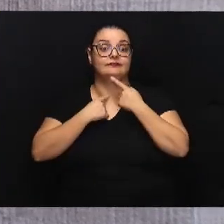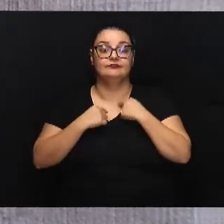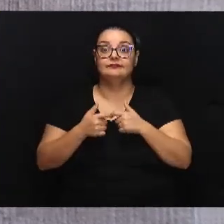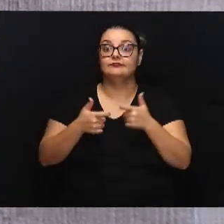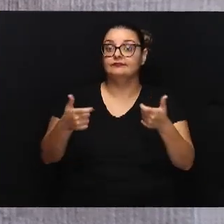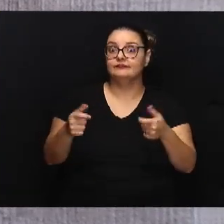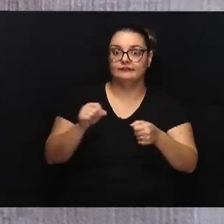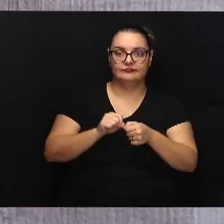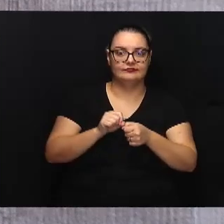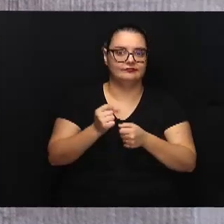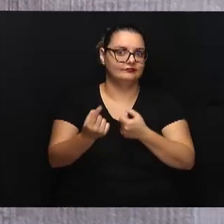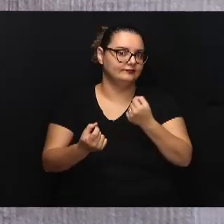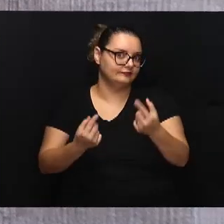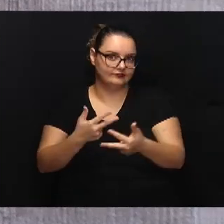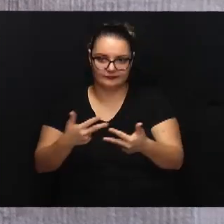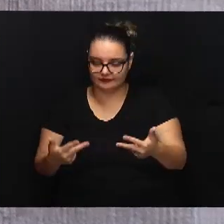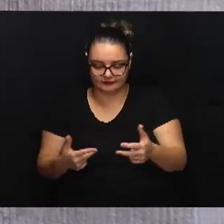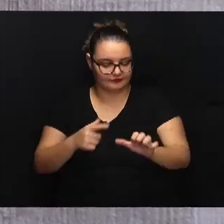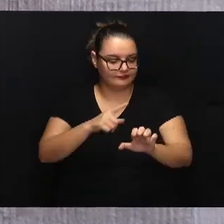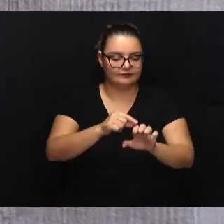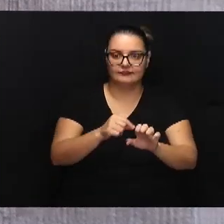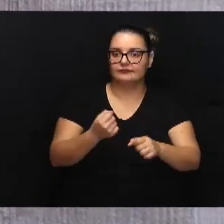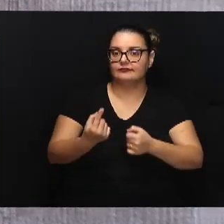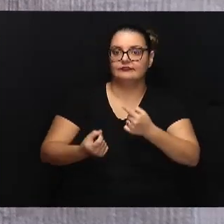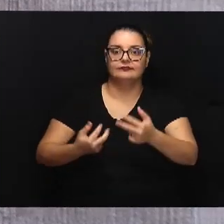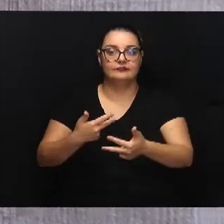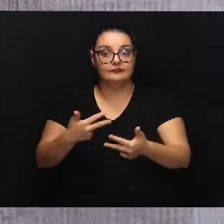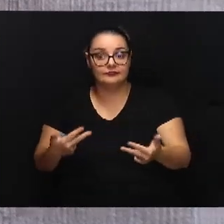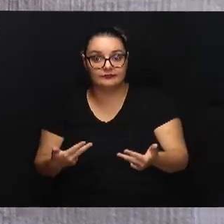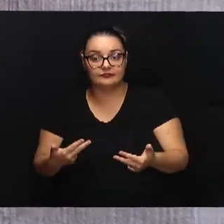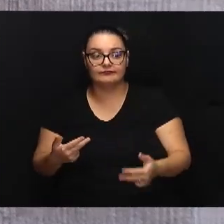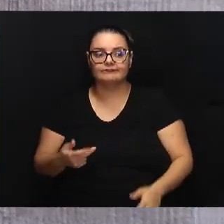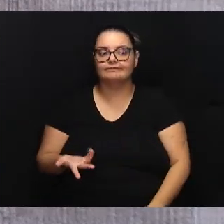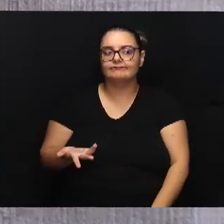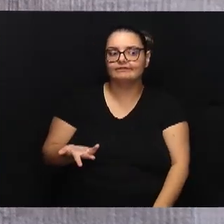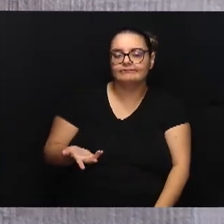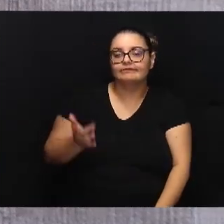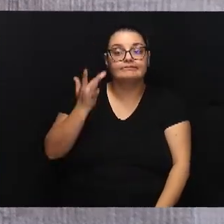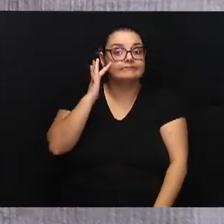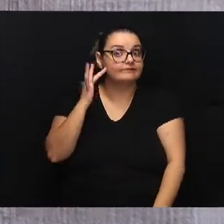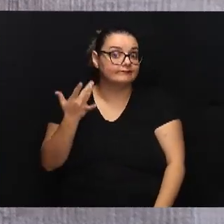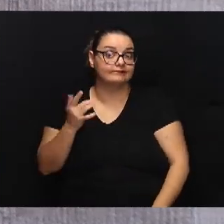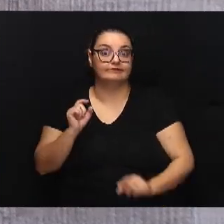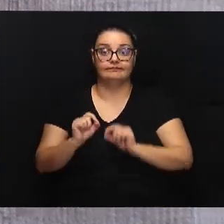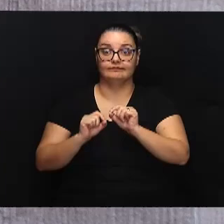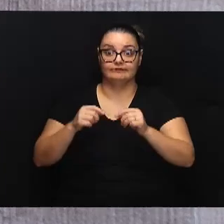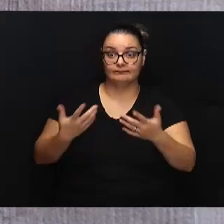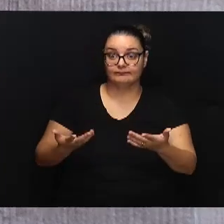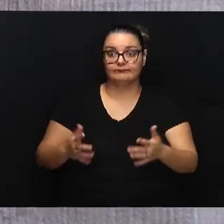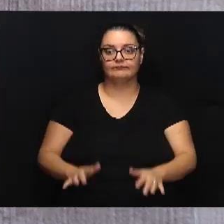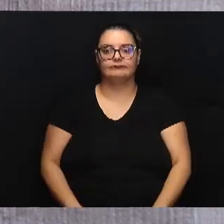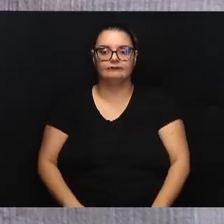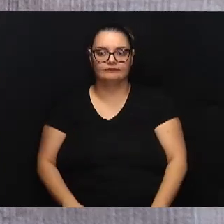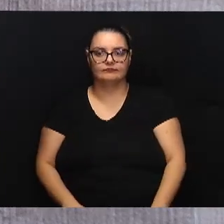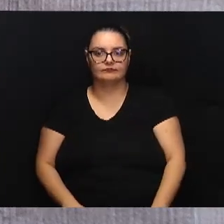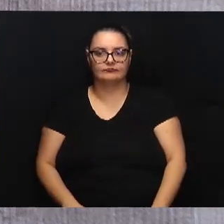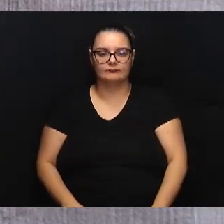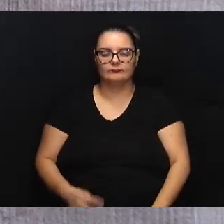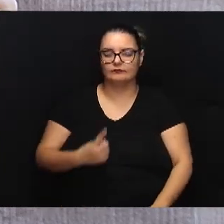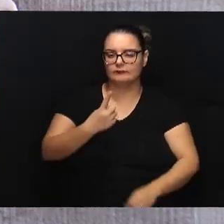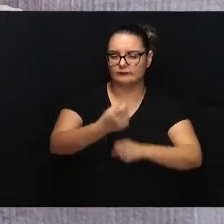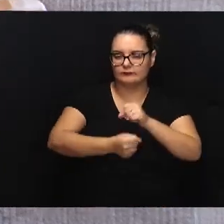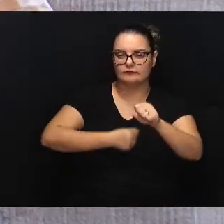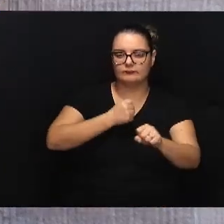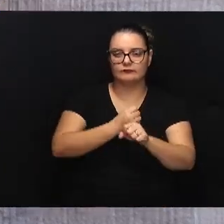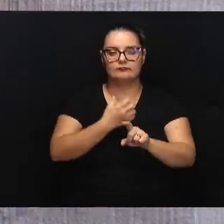alguma coisa, de empreender com alguma coisa. Mas eu ainda assim não sabia com o quê, né? 1 ano e meio em casa, cuidando dela,